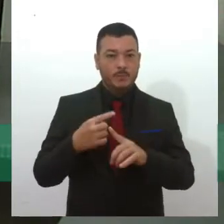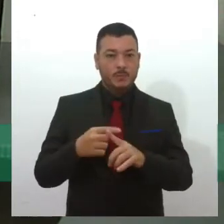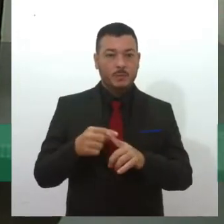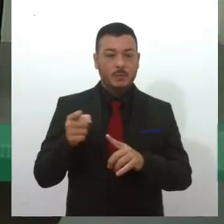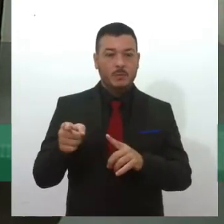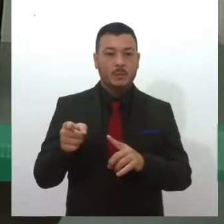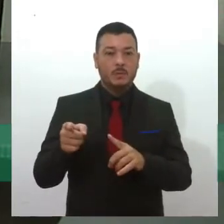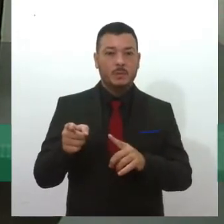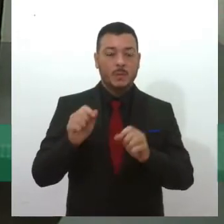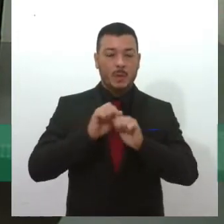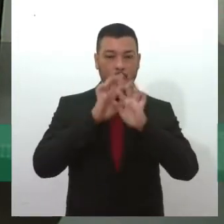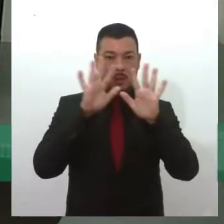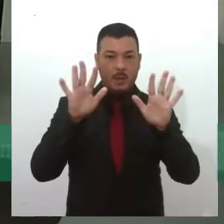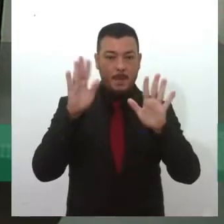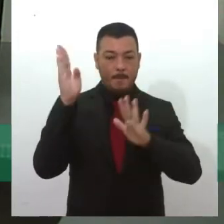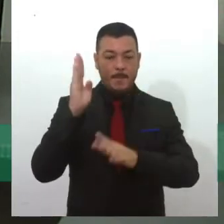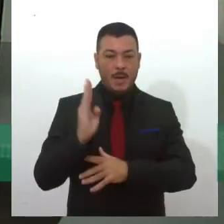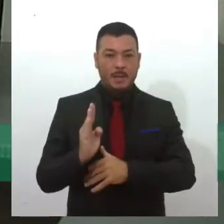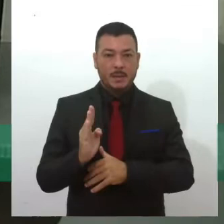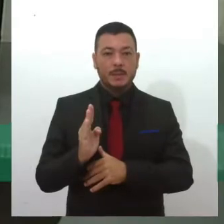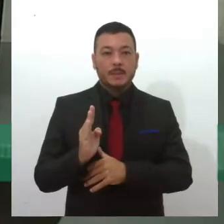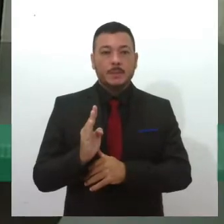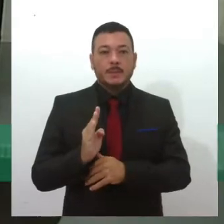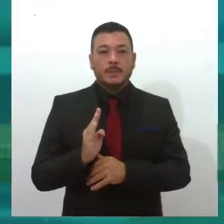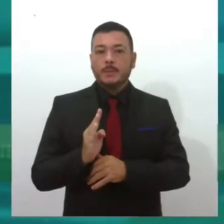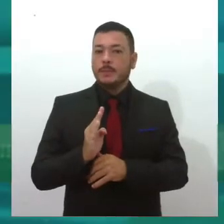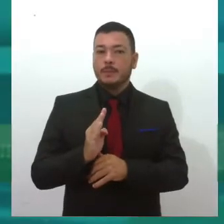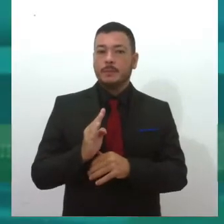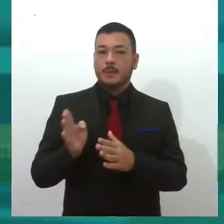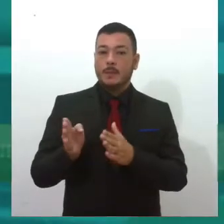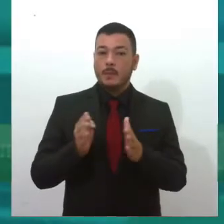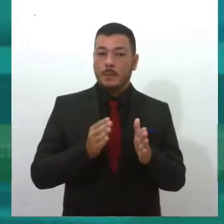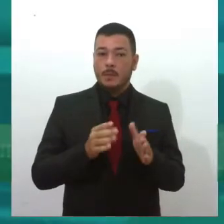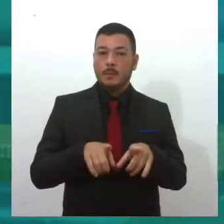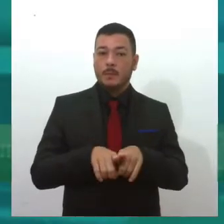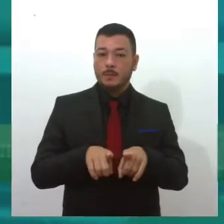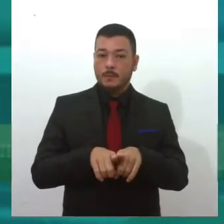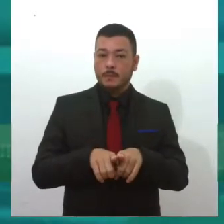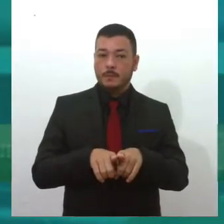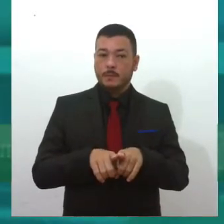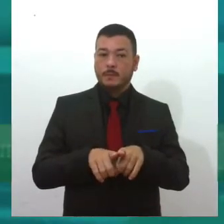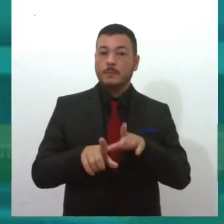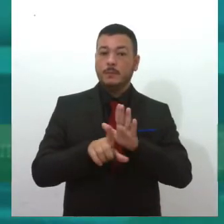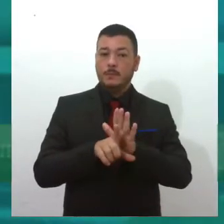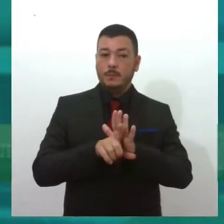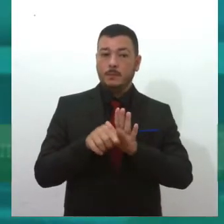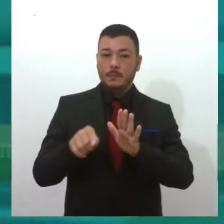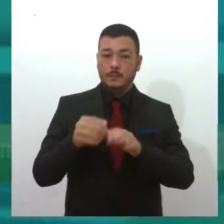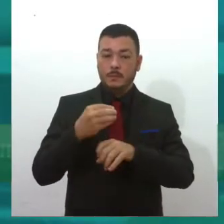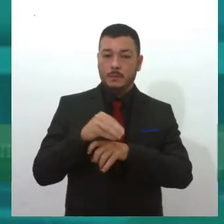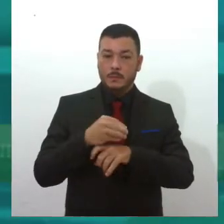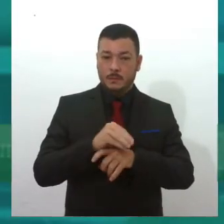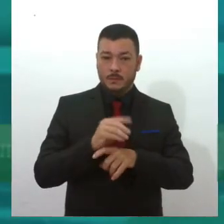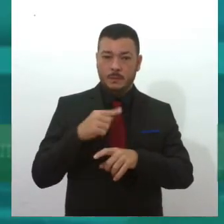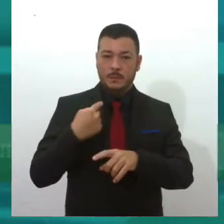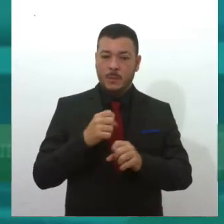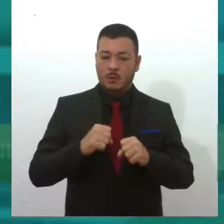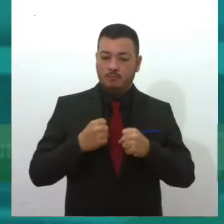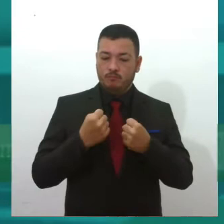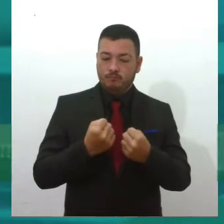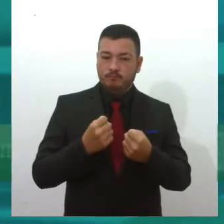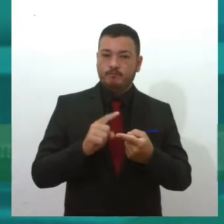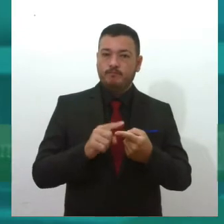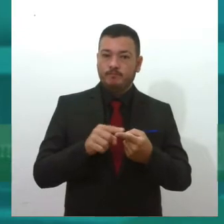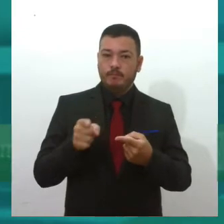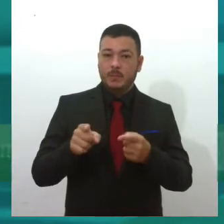Brasil que redigiu a minuta do que viria a ser a lei de acesso à informação. A gente batalhou muito para que a lei de acesso